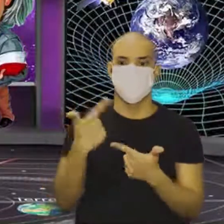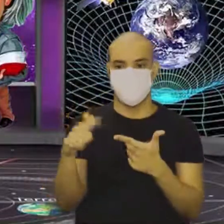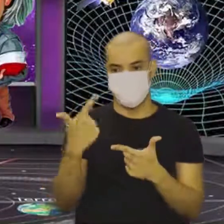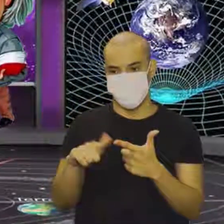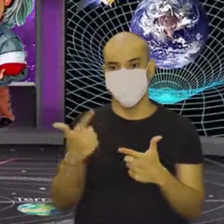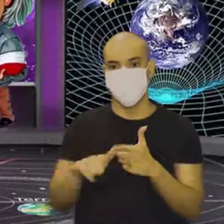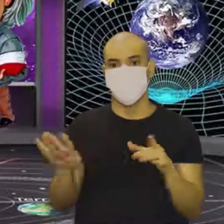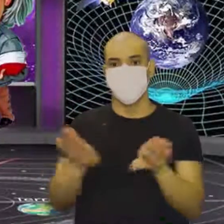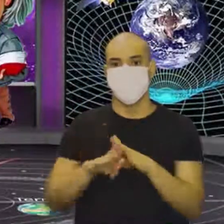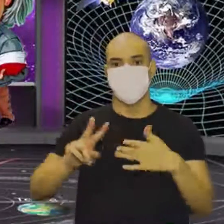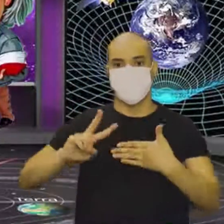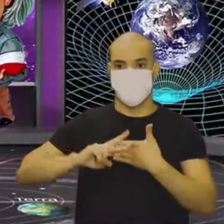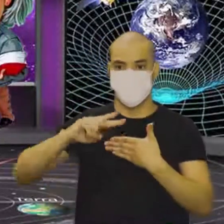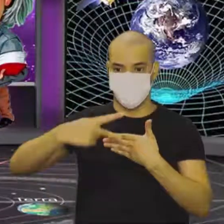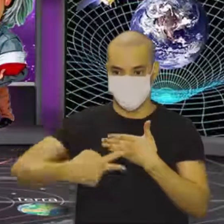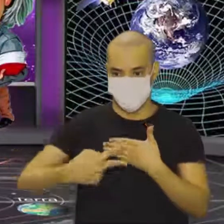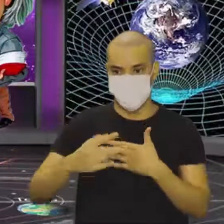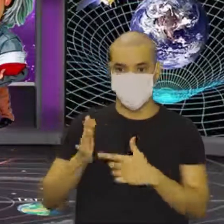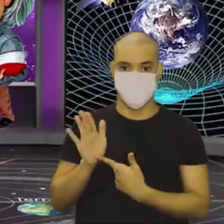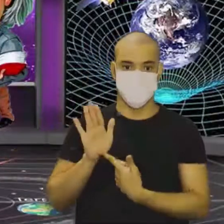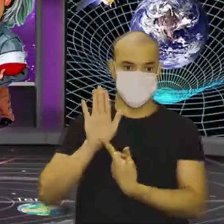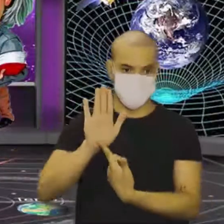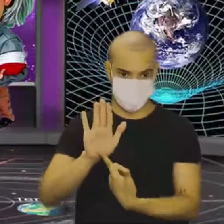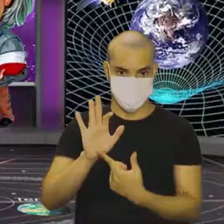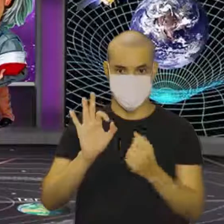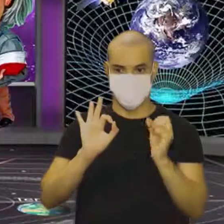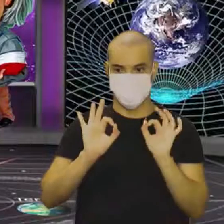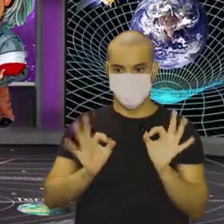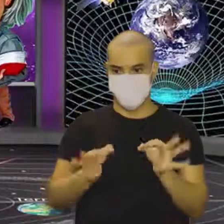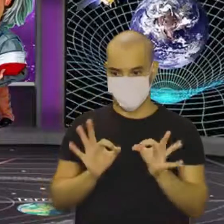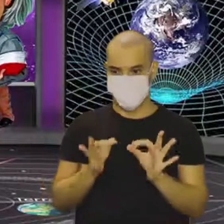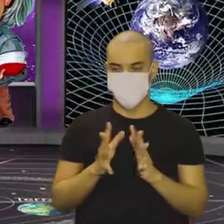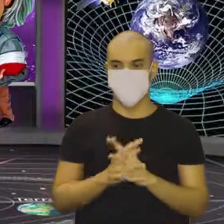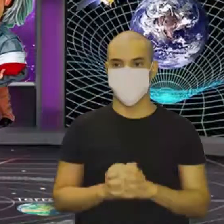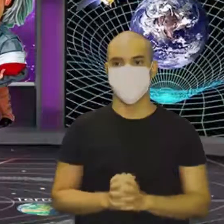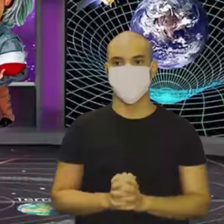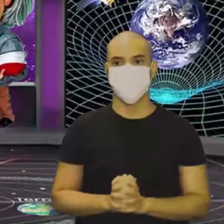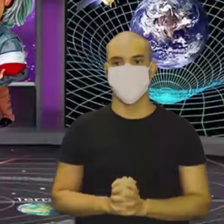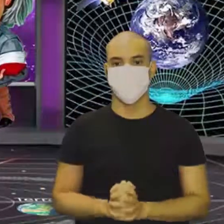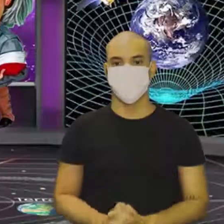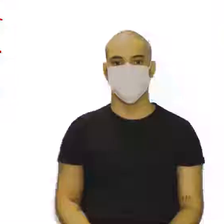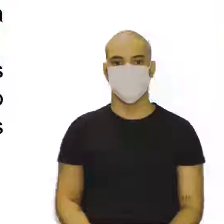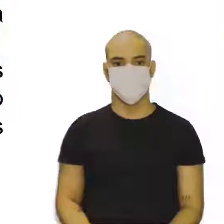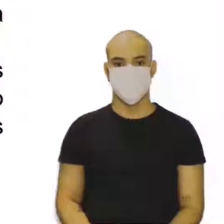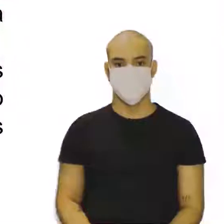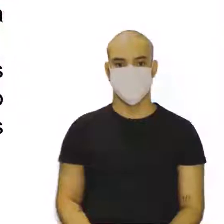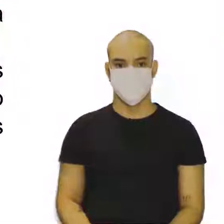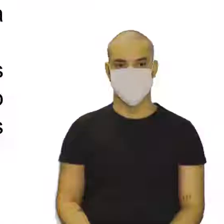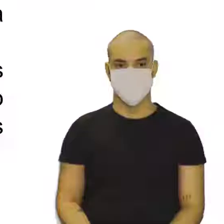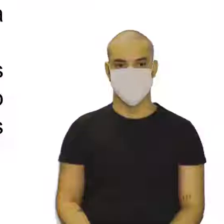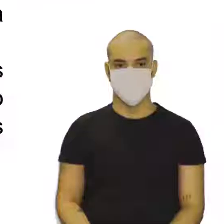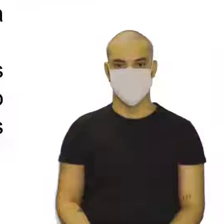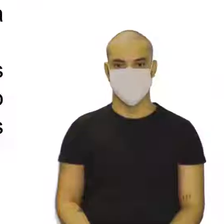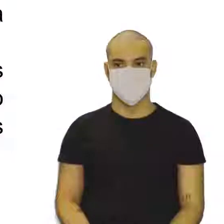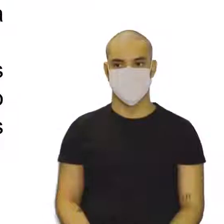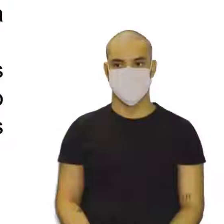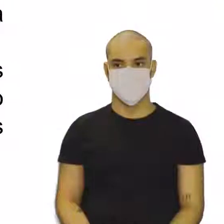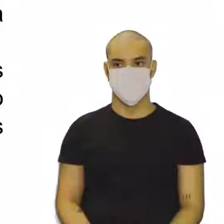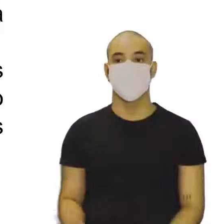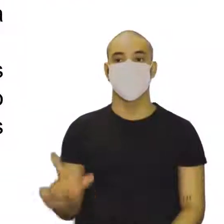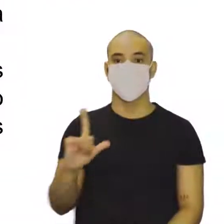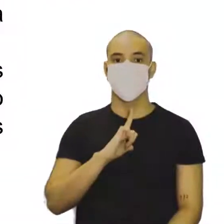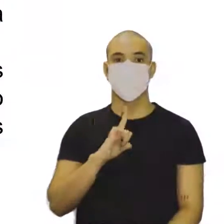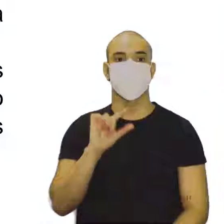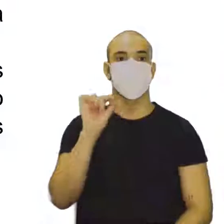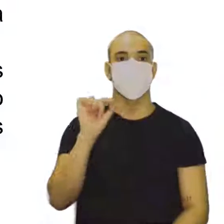suas consequências, como foi mostrado. Entendido isso? Vamos continuar, olha só. Ali, pessoal, nós temos